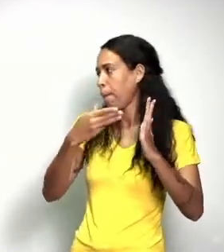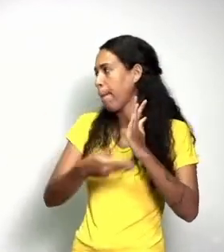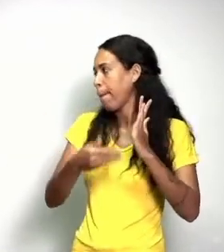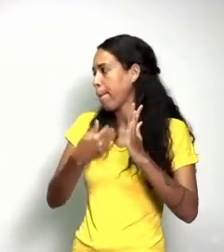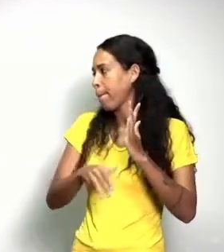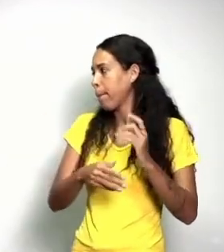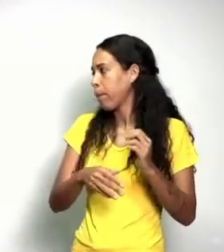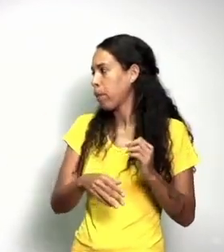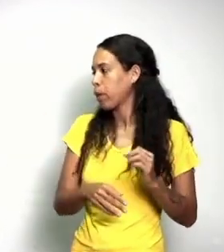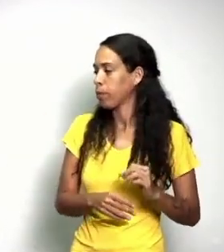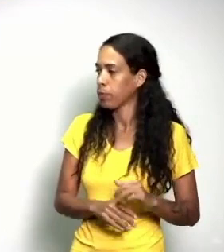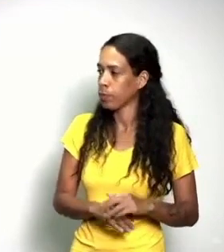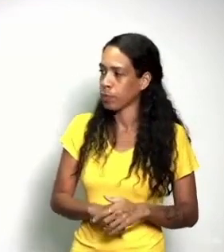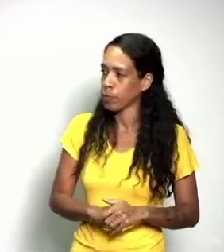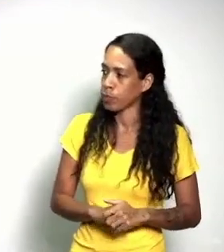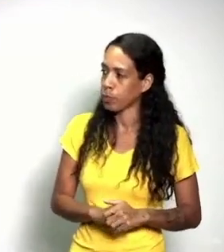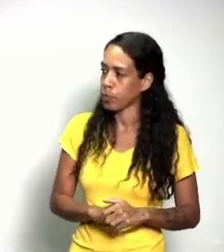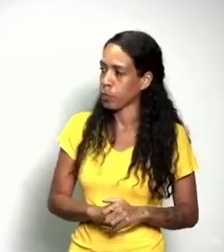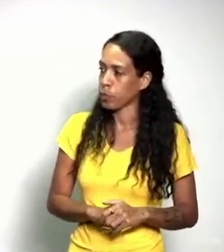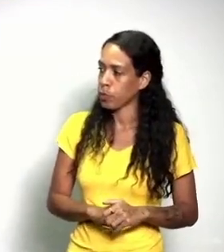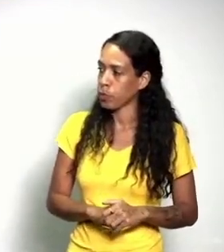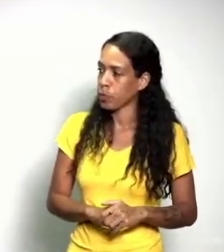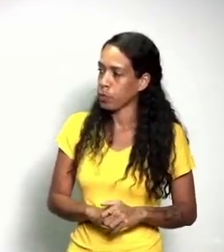essa rosca em algum momento.